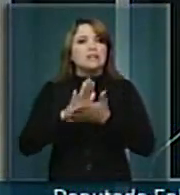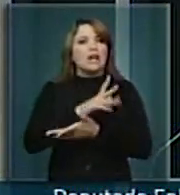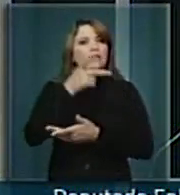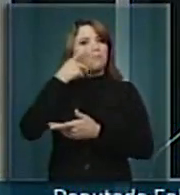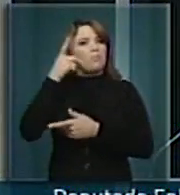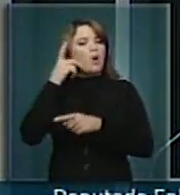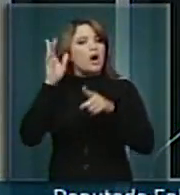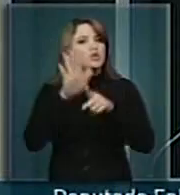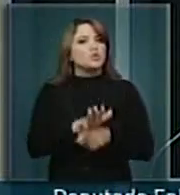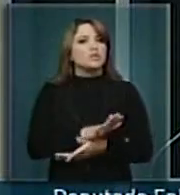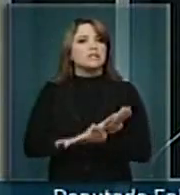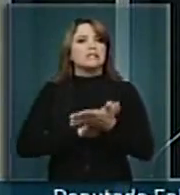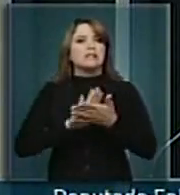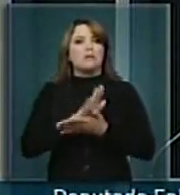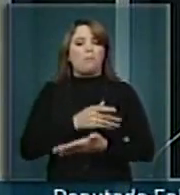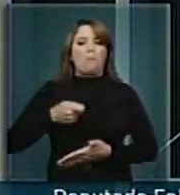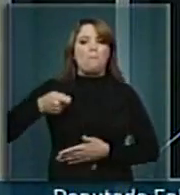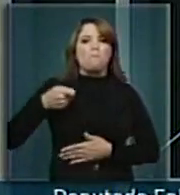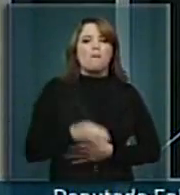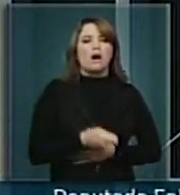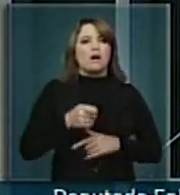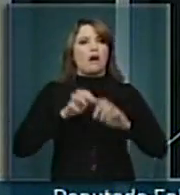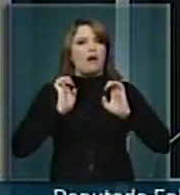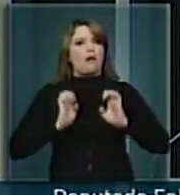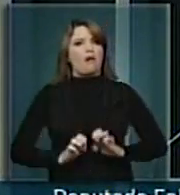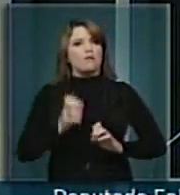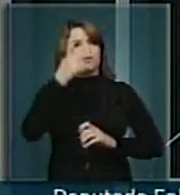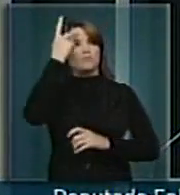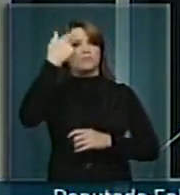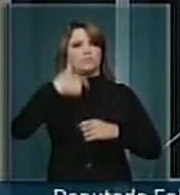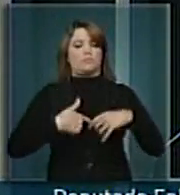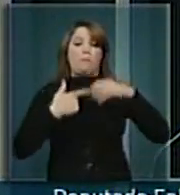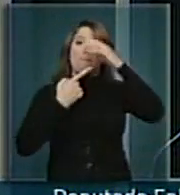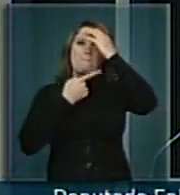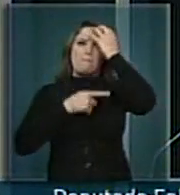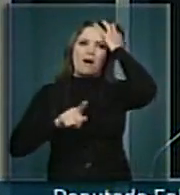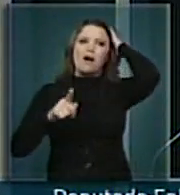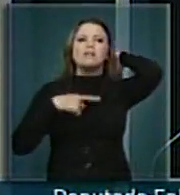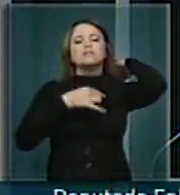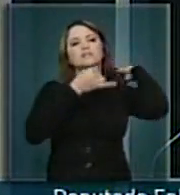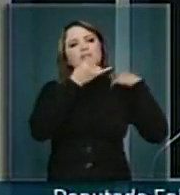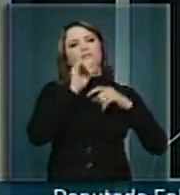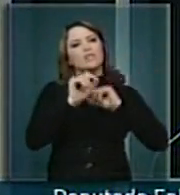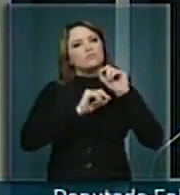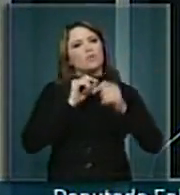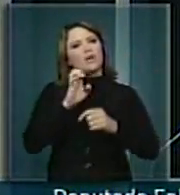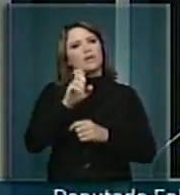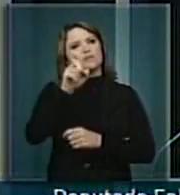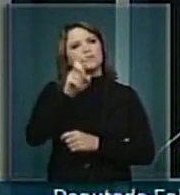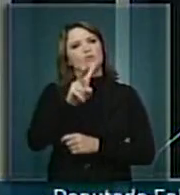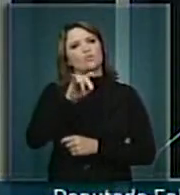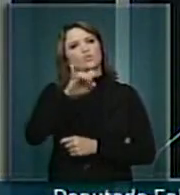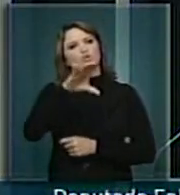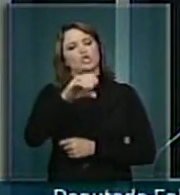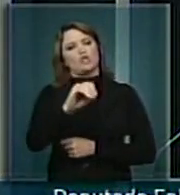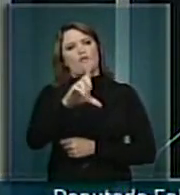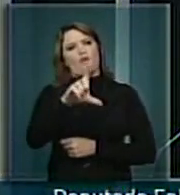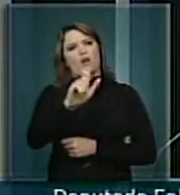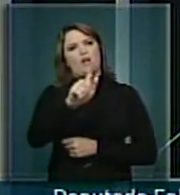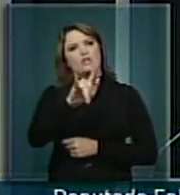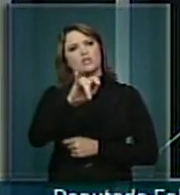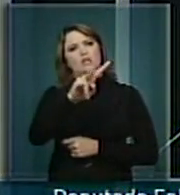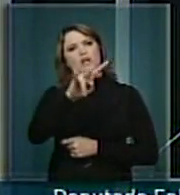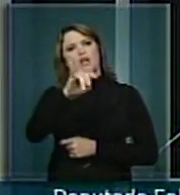política e pela transigência ética e humana. Infelizmente, executivo, legislativo e,